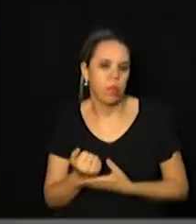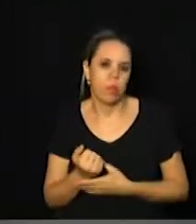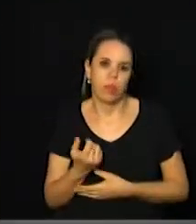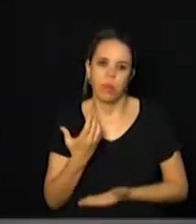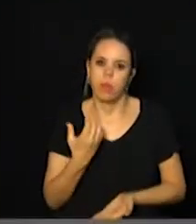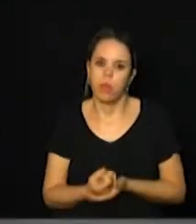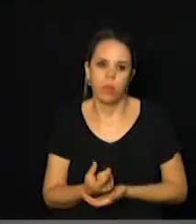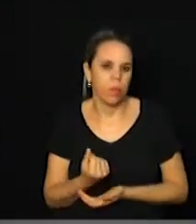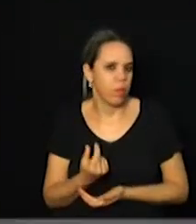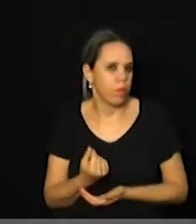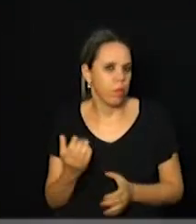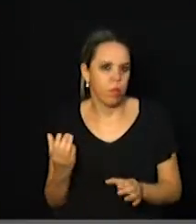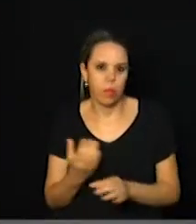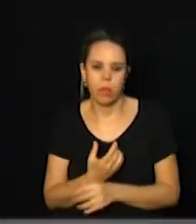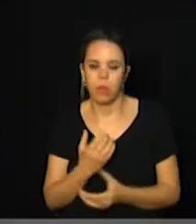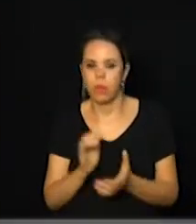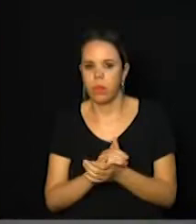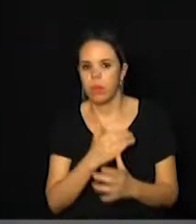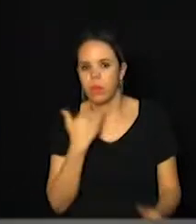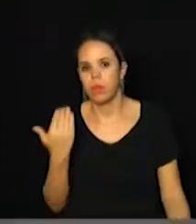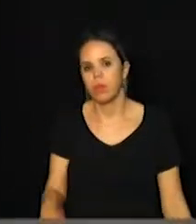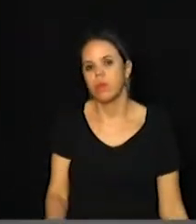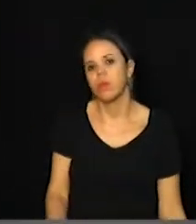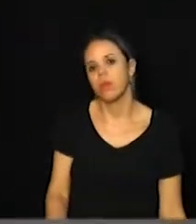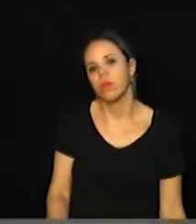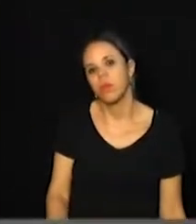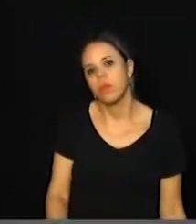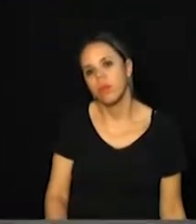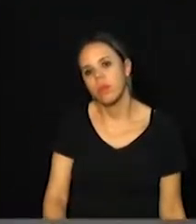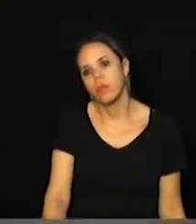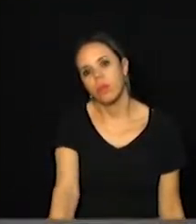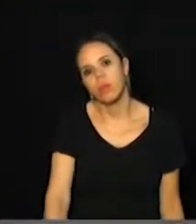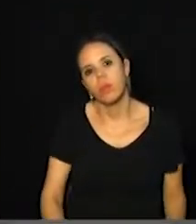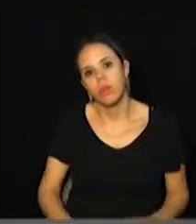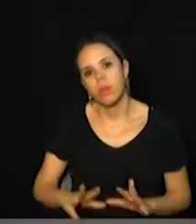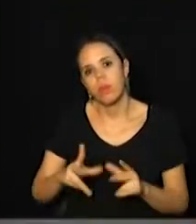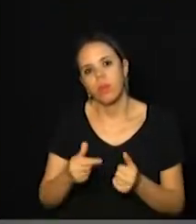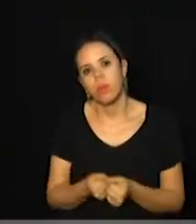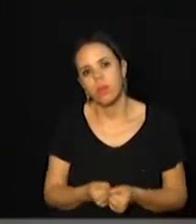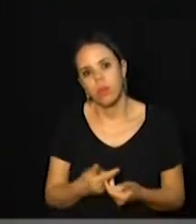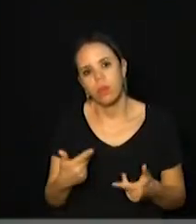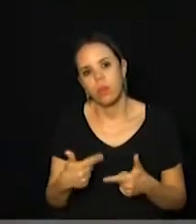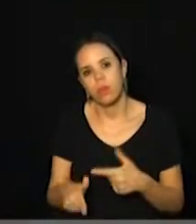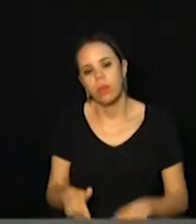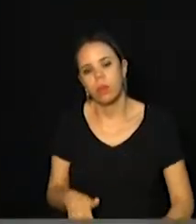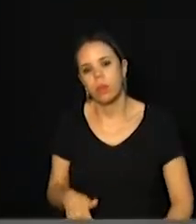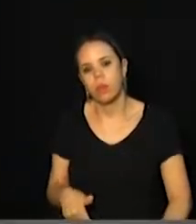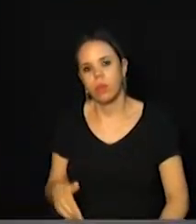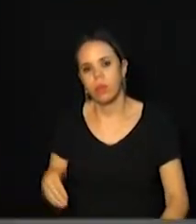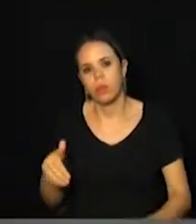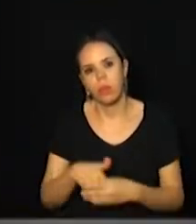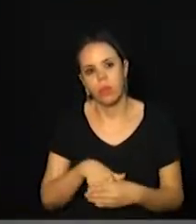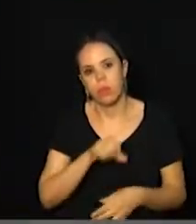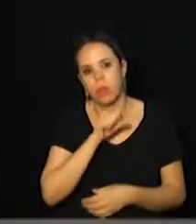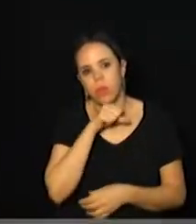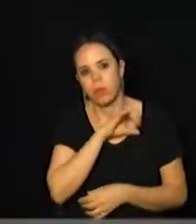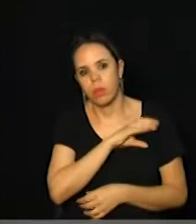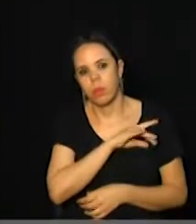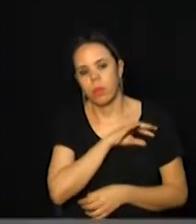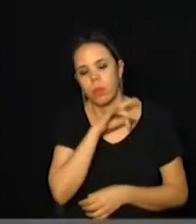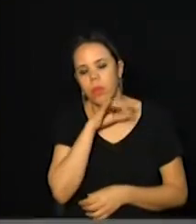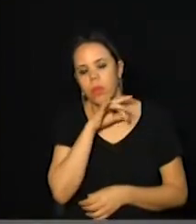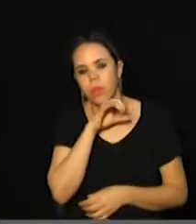recebe mais atenção integral quando o marido foi esse Então tudo isso são consequências de votar mal